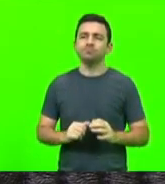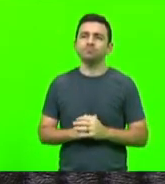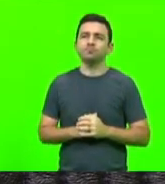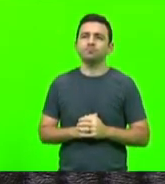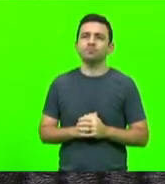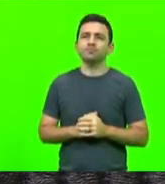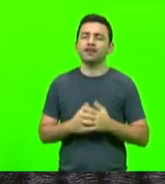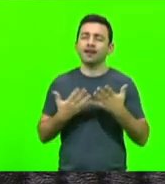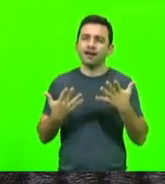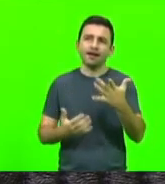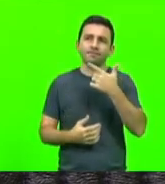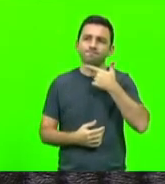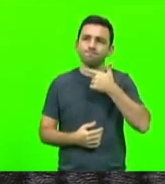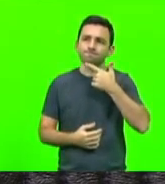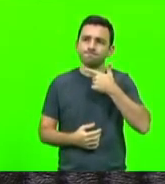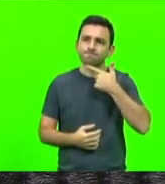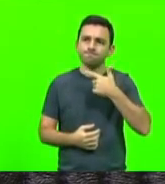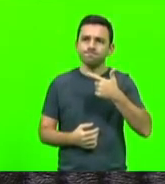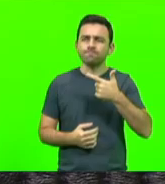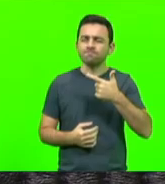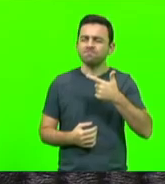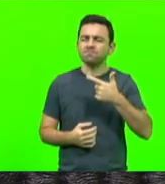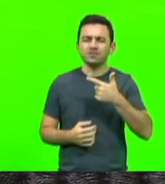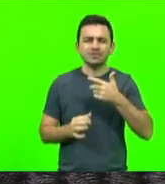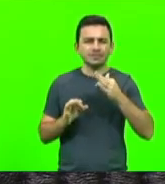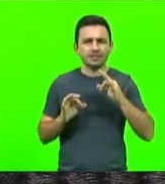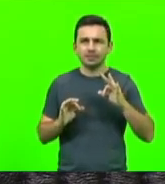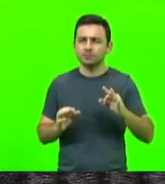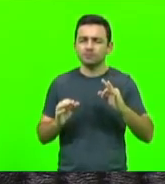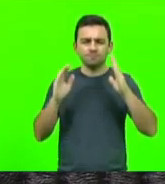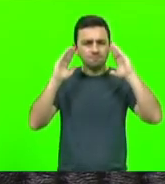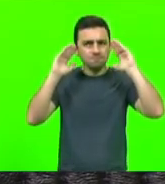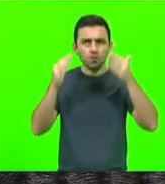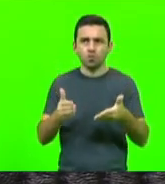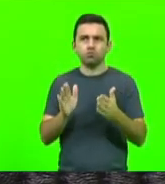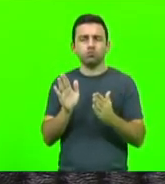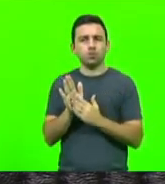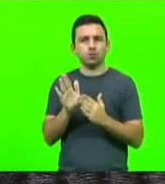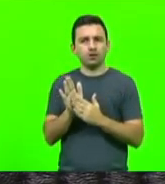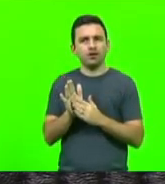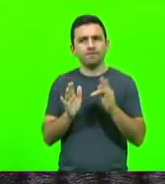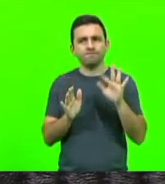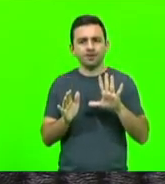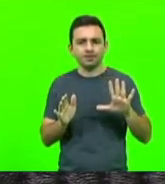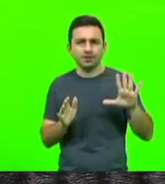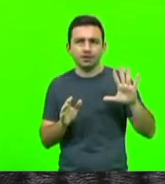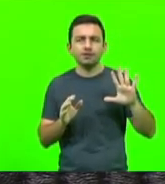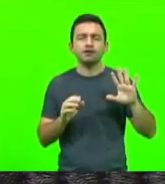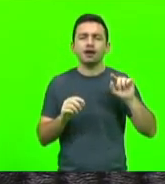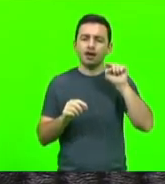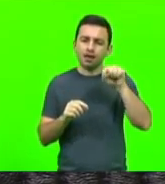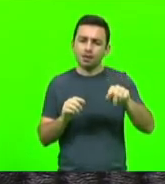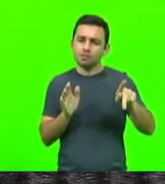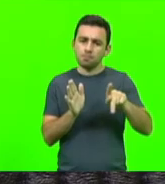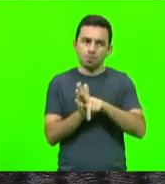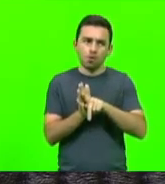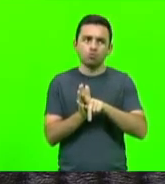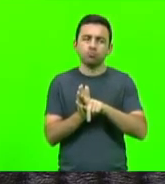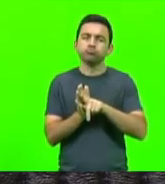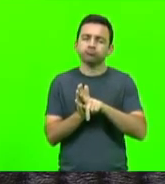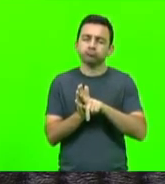o nosso desejo incondicional à proposta de federalização da FURB, que, como disse, vai